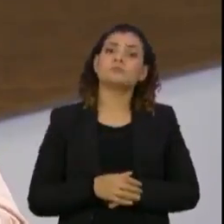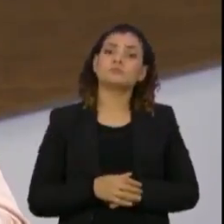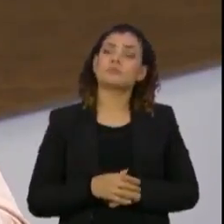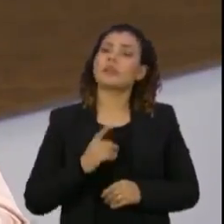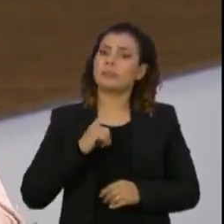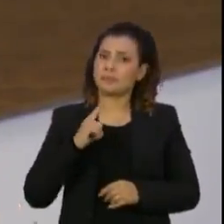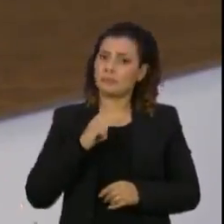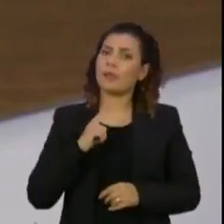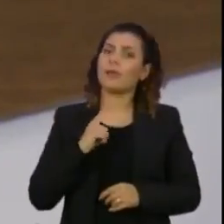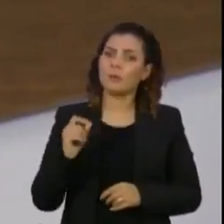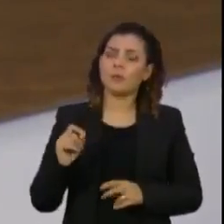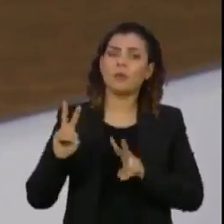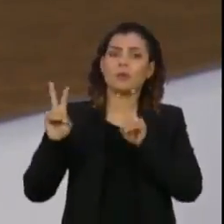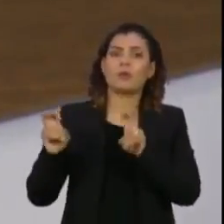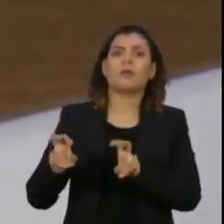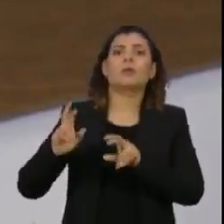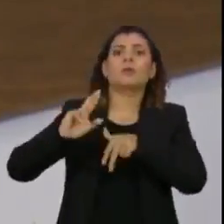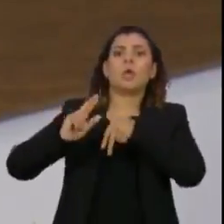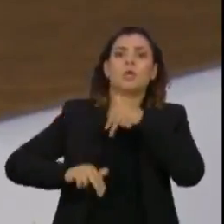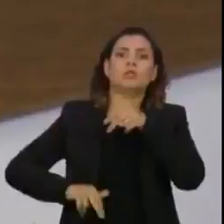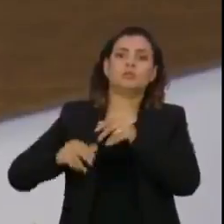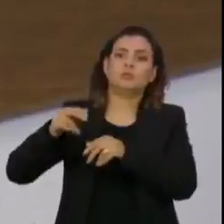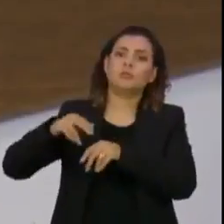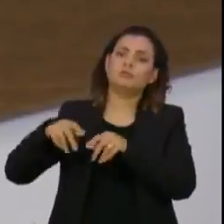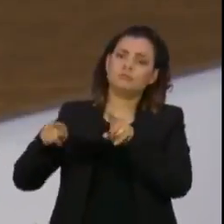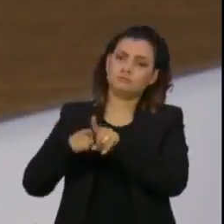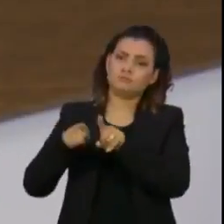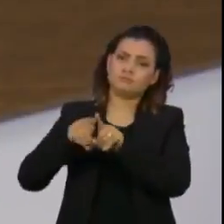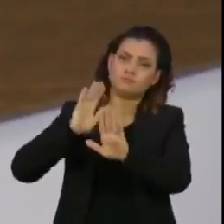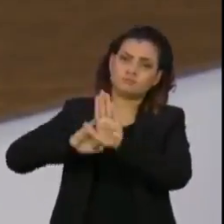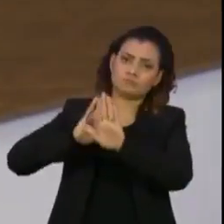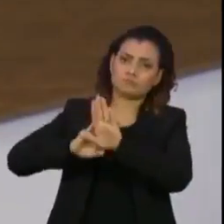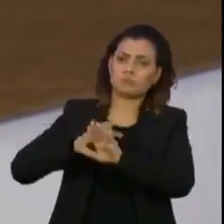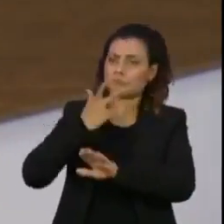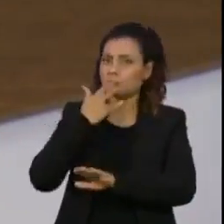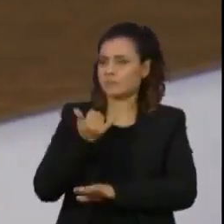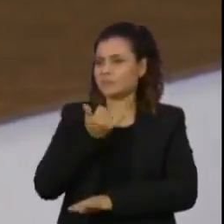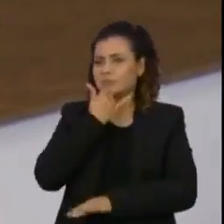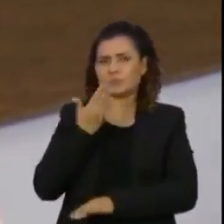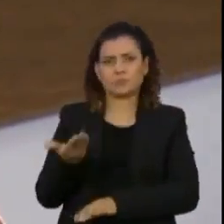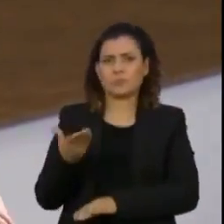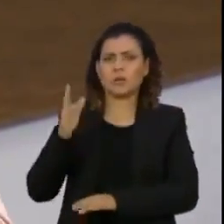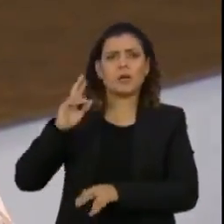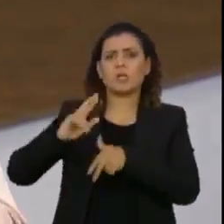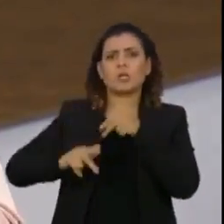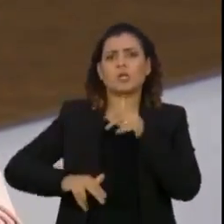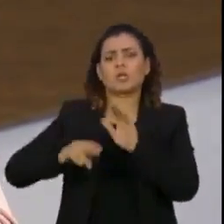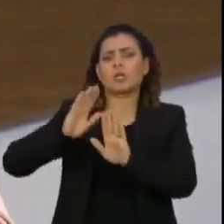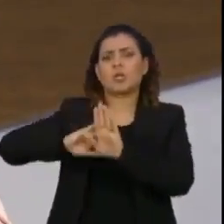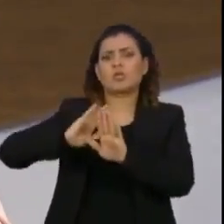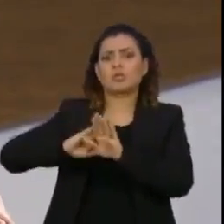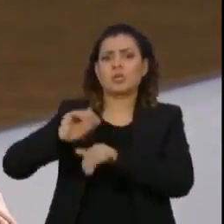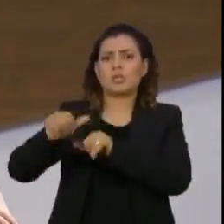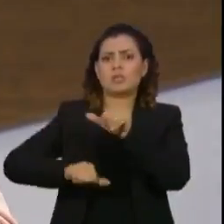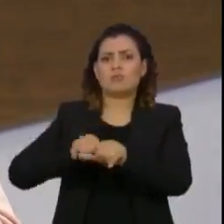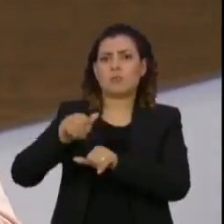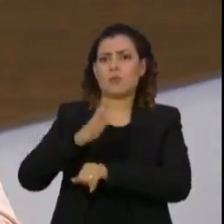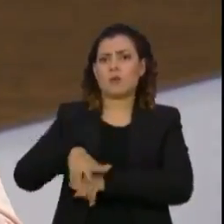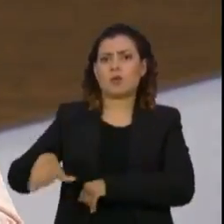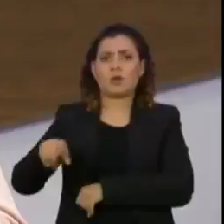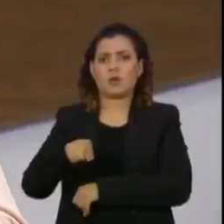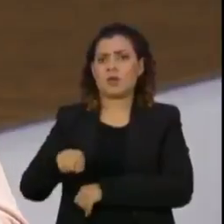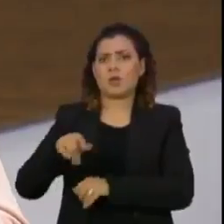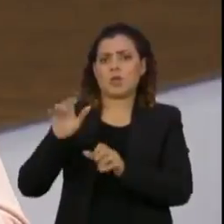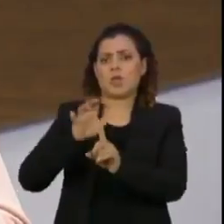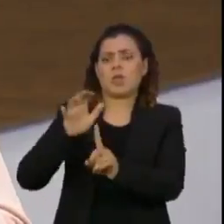uma cruzada contra essa ideologia de gênero, que da forma que é colocada não existe, né? Não existe uma ideologia para transformar as crianças em nada que elas não